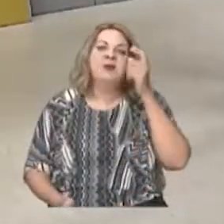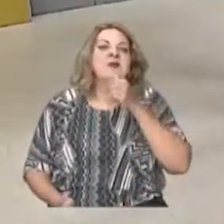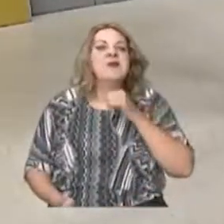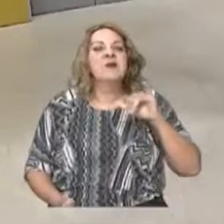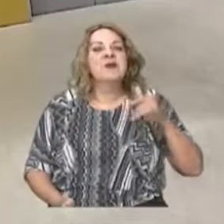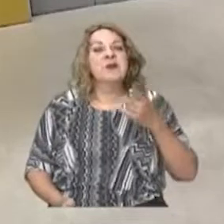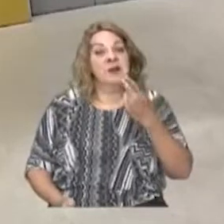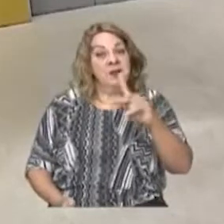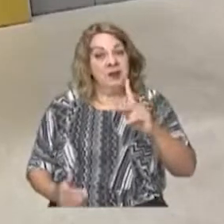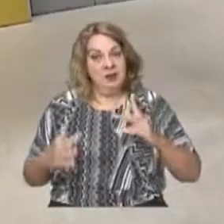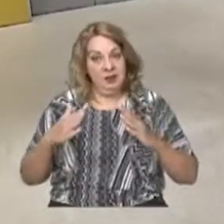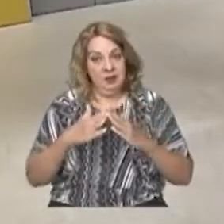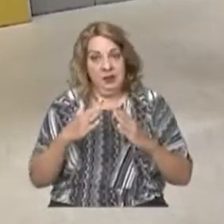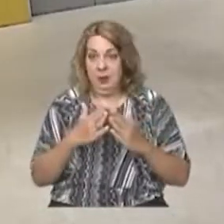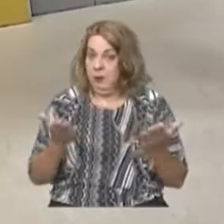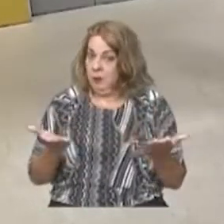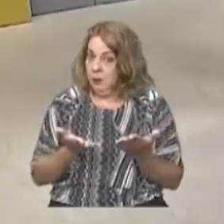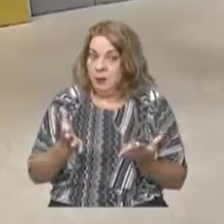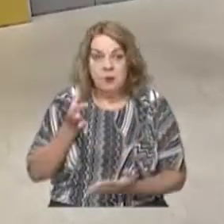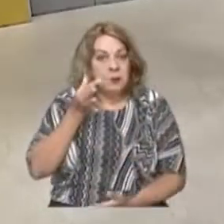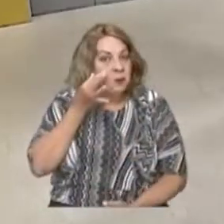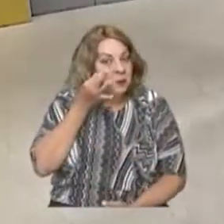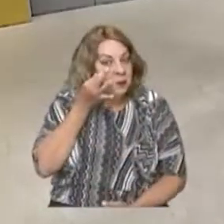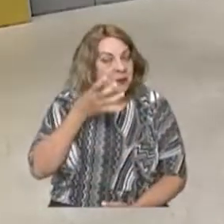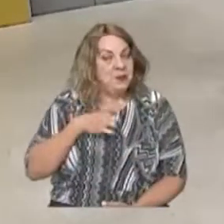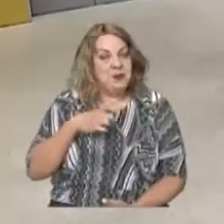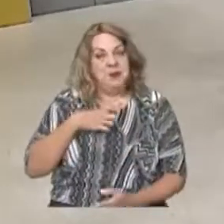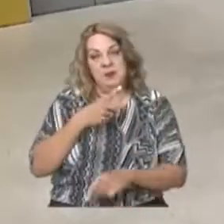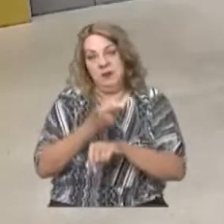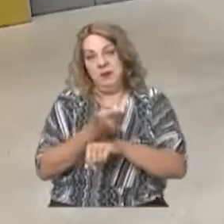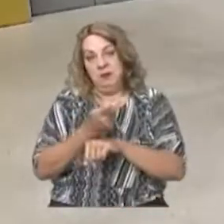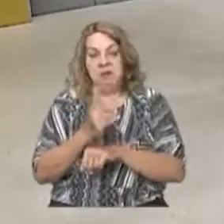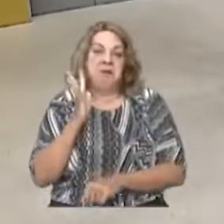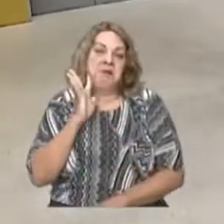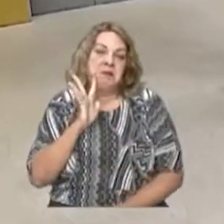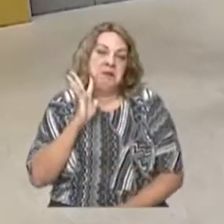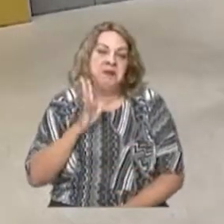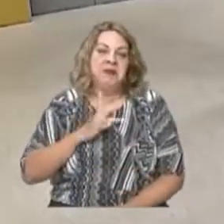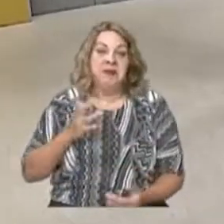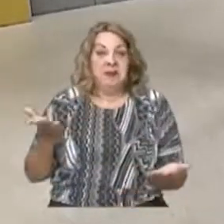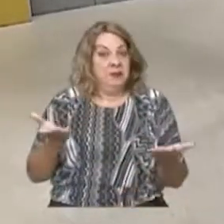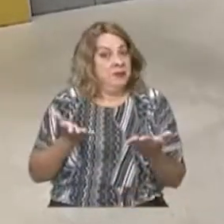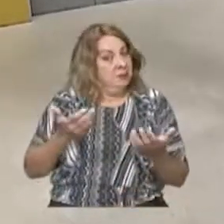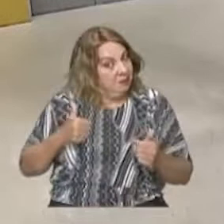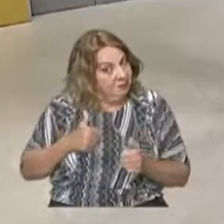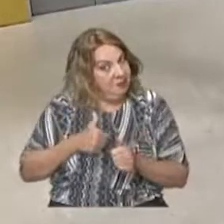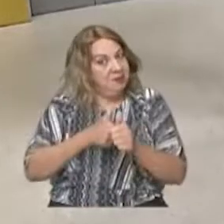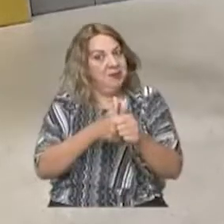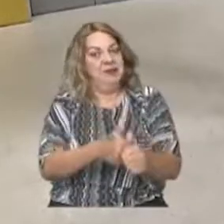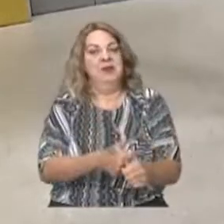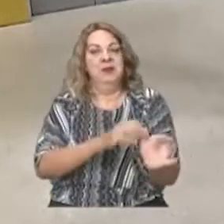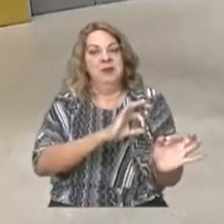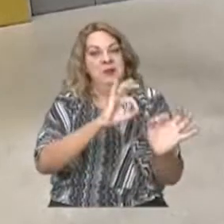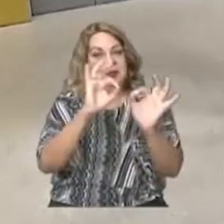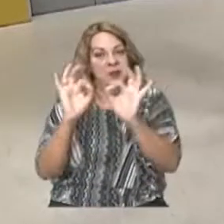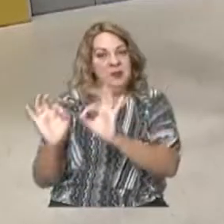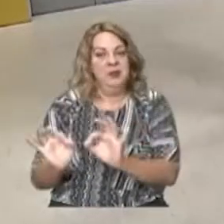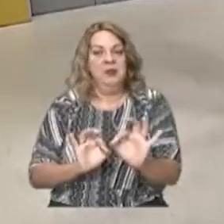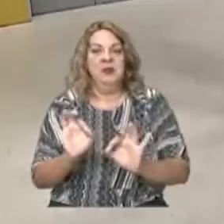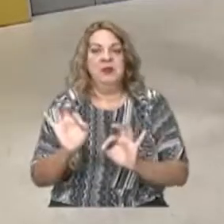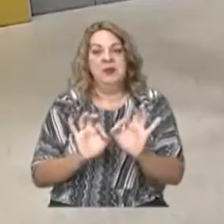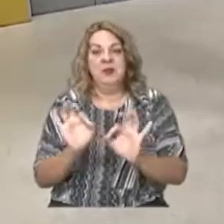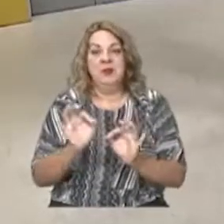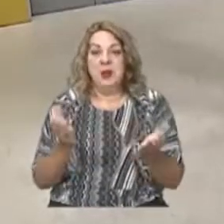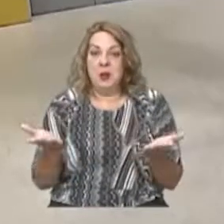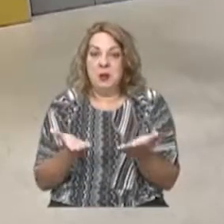você de casa. Estamos aqui hoje, né? Com muita premiação bacana. Então, fica com a gente, segue conosco. Vai já preparando o seu título